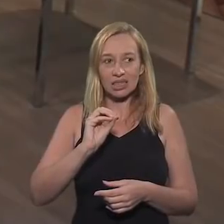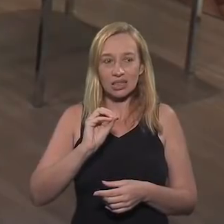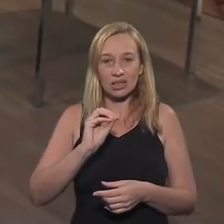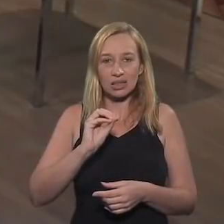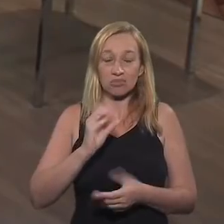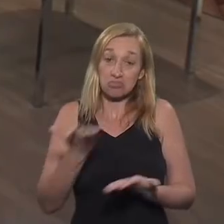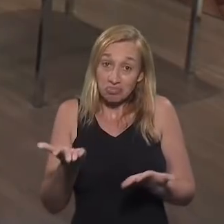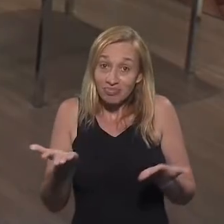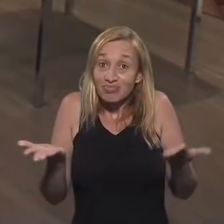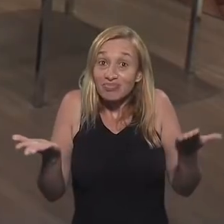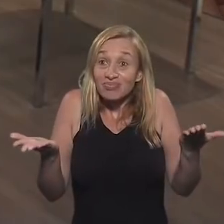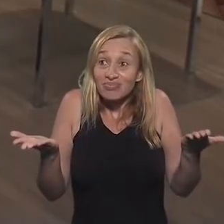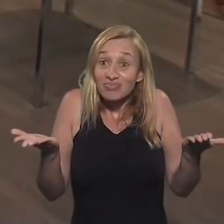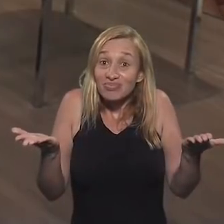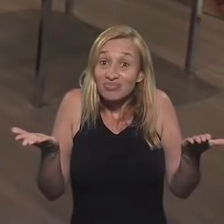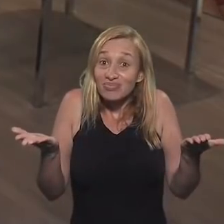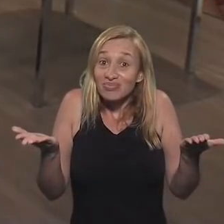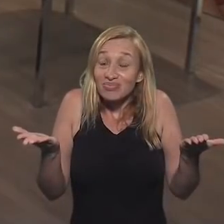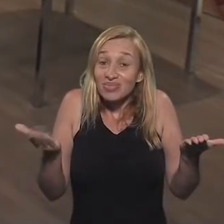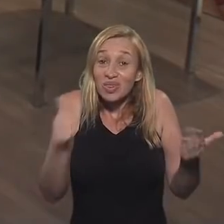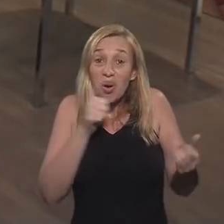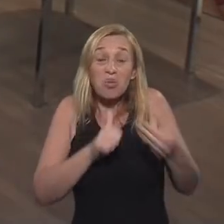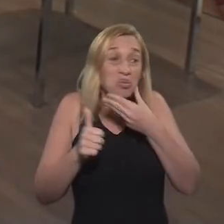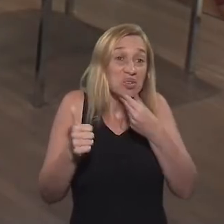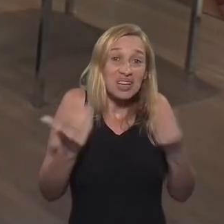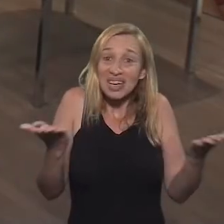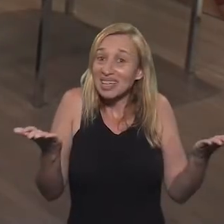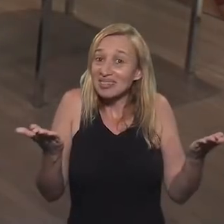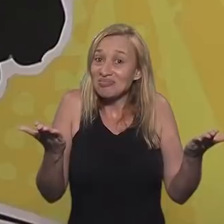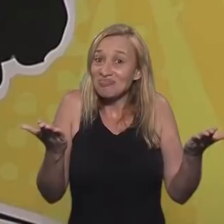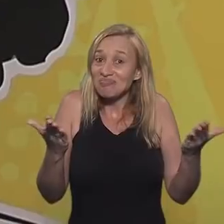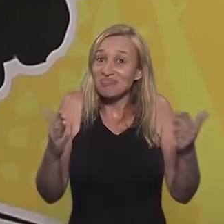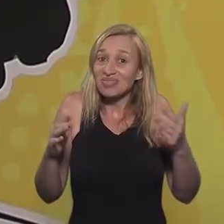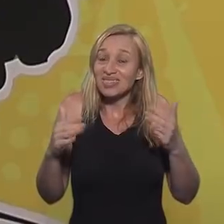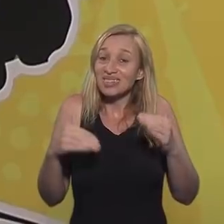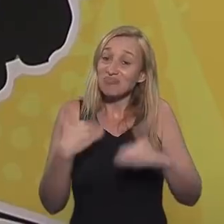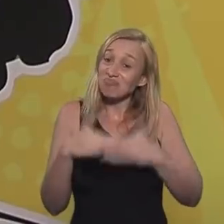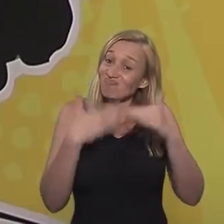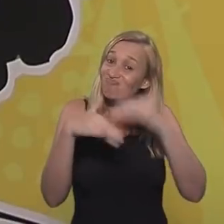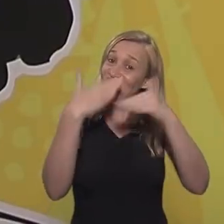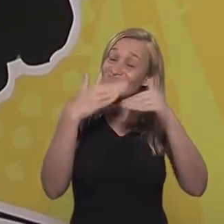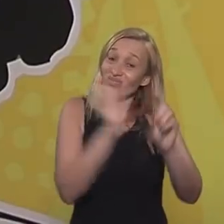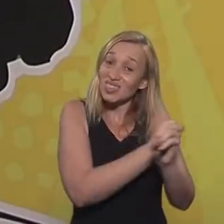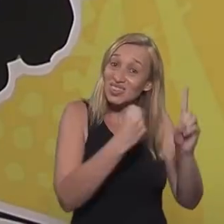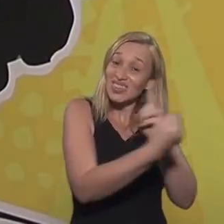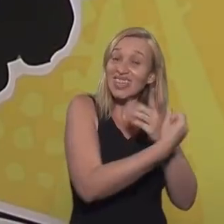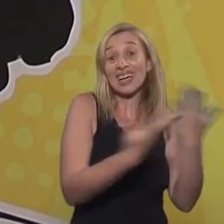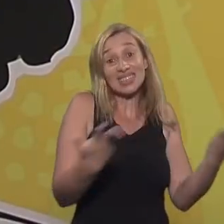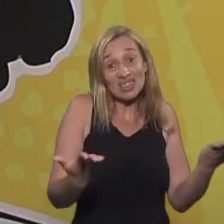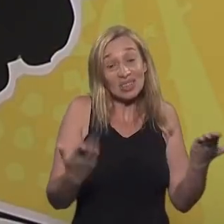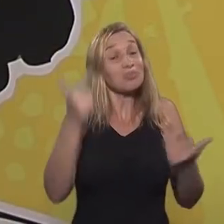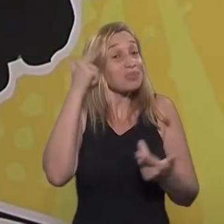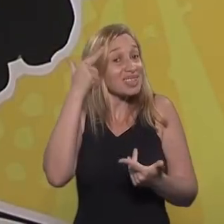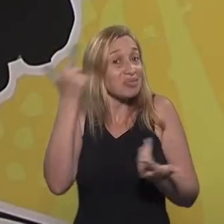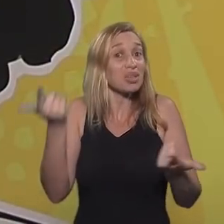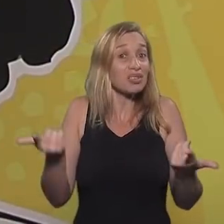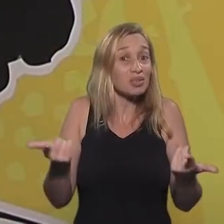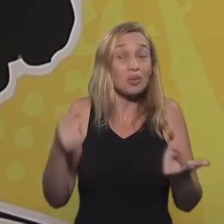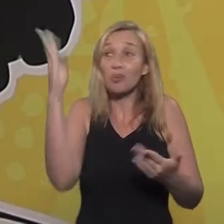30. Sim. Então, essa coisa do gênero, a gente tem que avançar, a sociedade está avançando. Isso é histórico. Essa